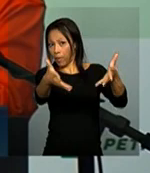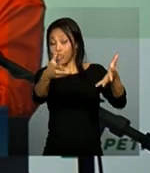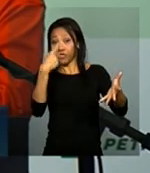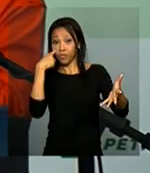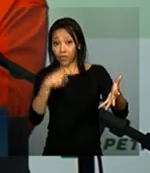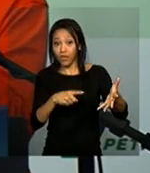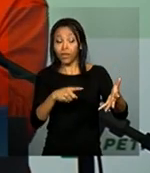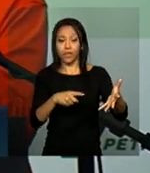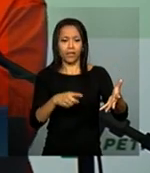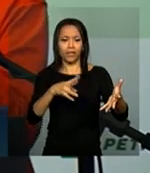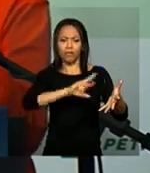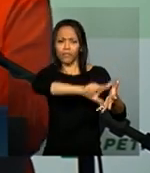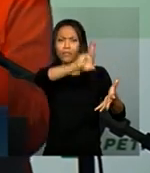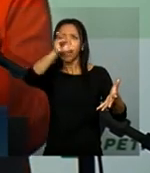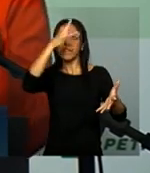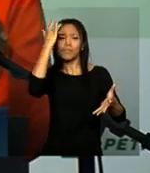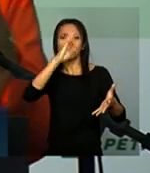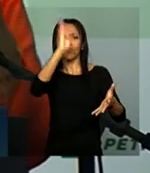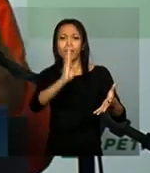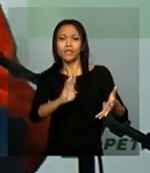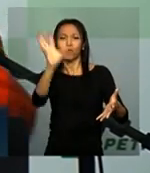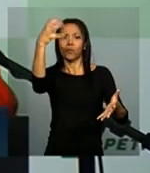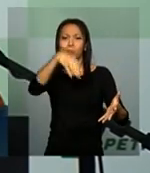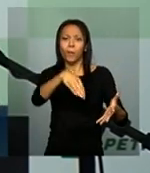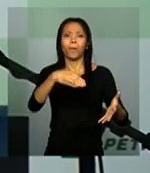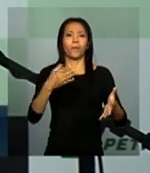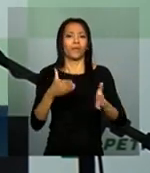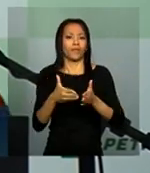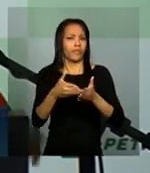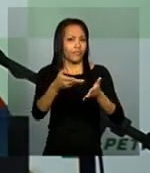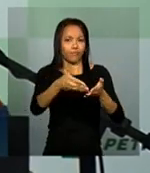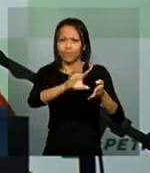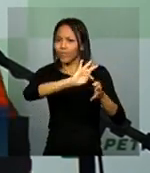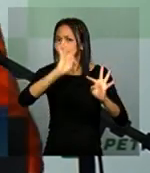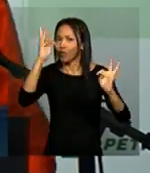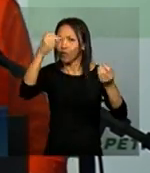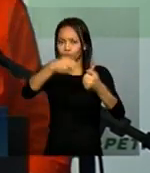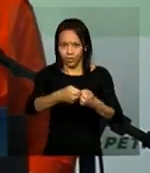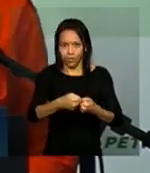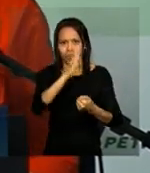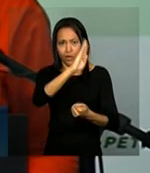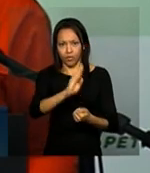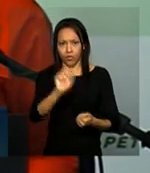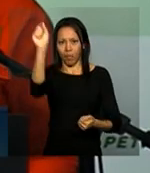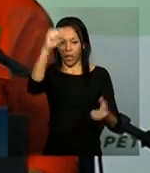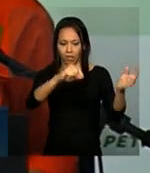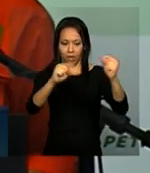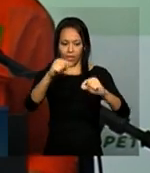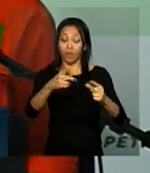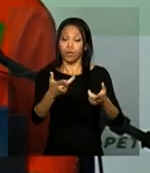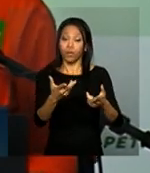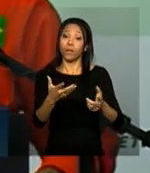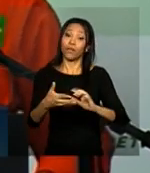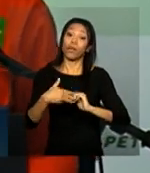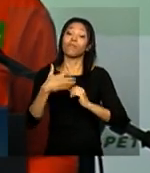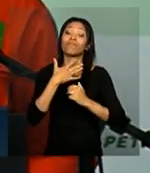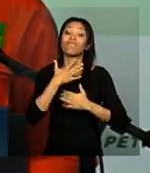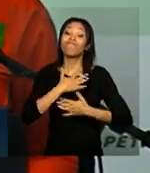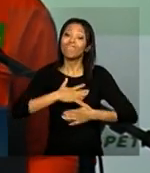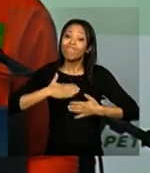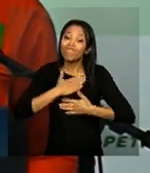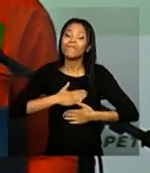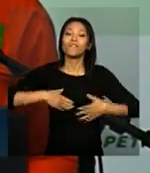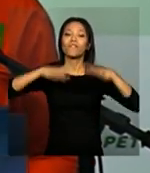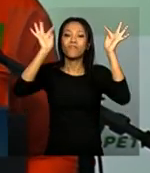ali juntinho, pernambucanos com todos os brasileiros. Quero desejar a todos vocês um